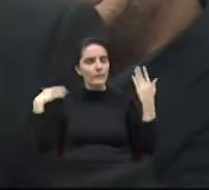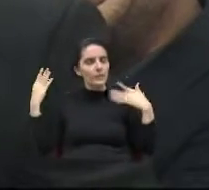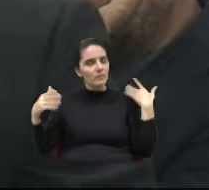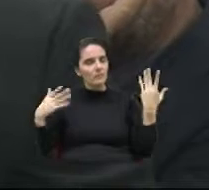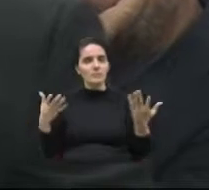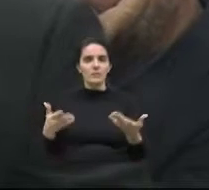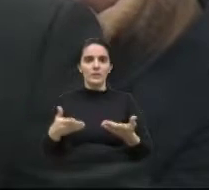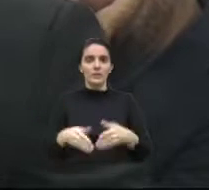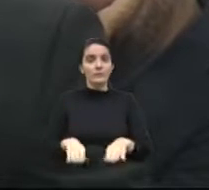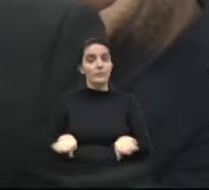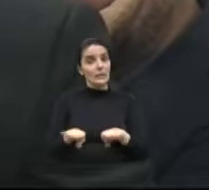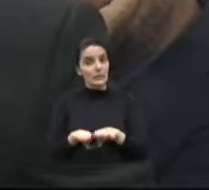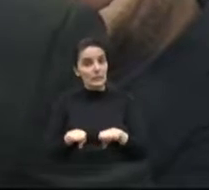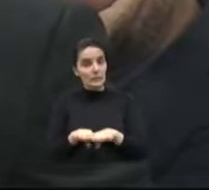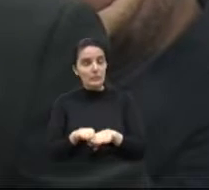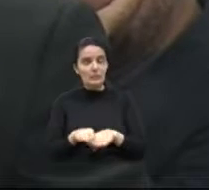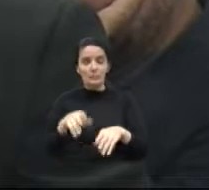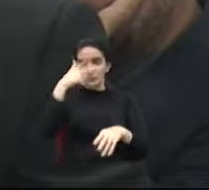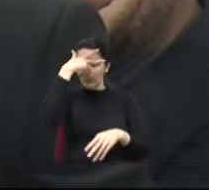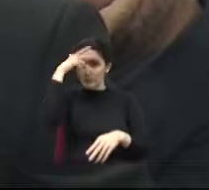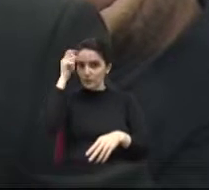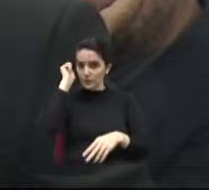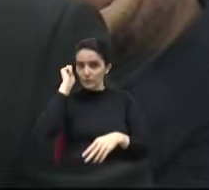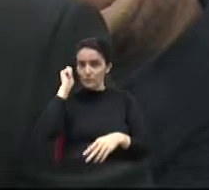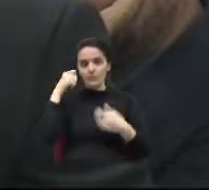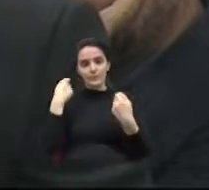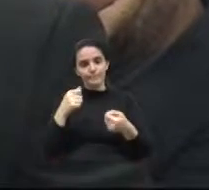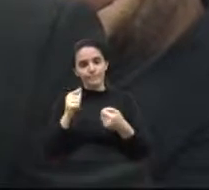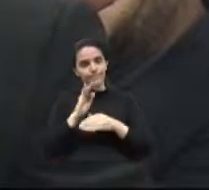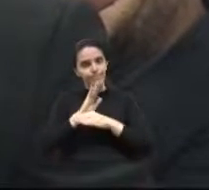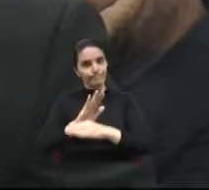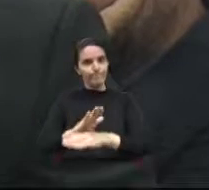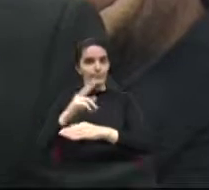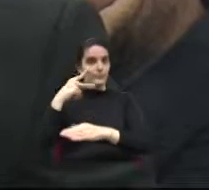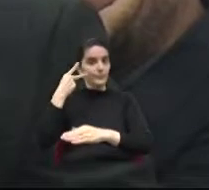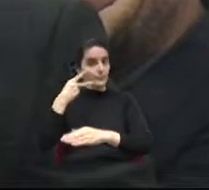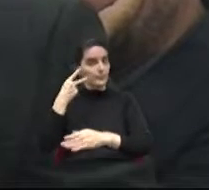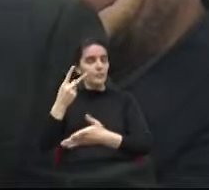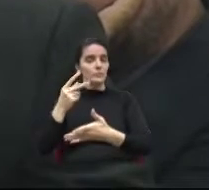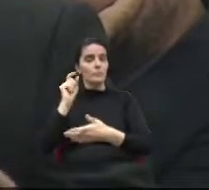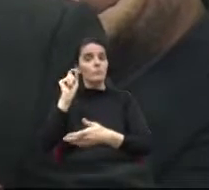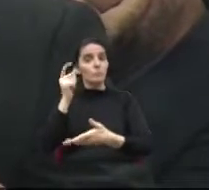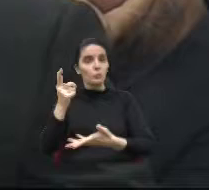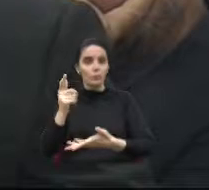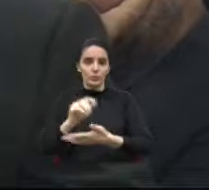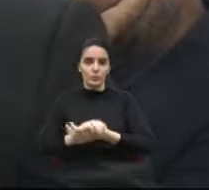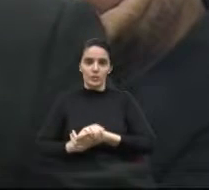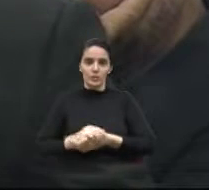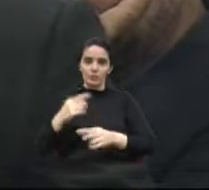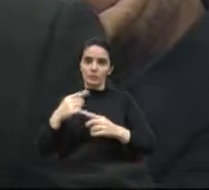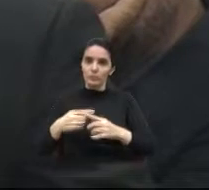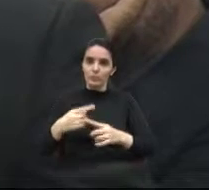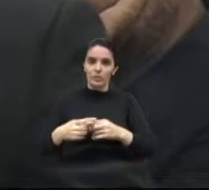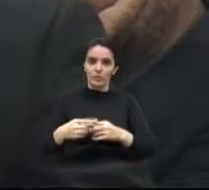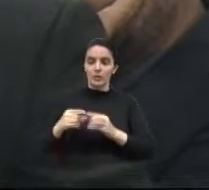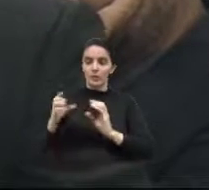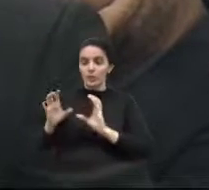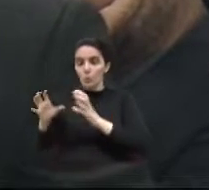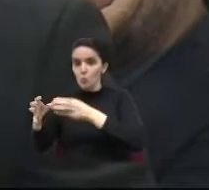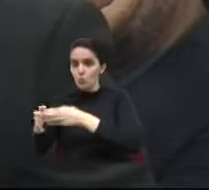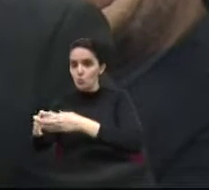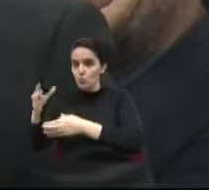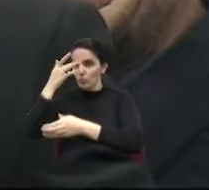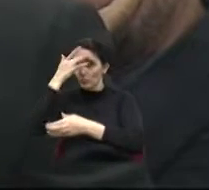diversão, mas a prefeitura também tem que nos ajudar para que esses nichos de pessoas